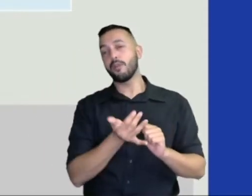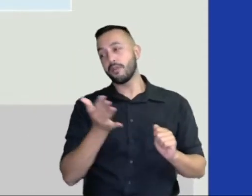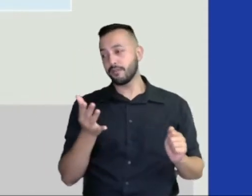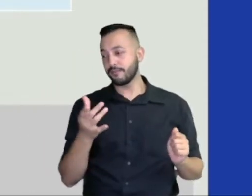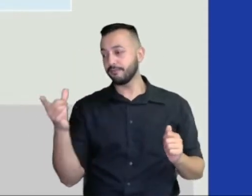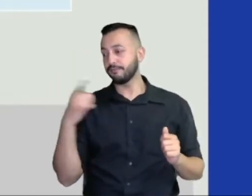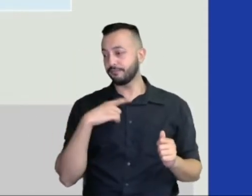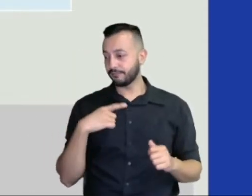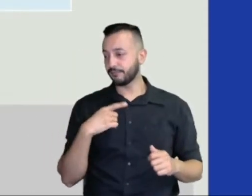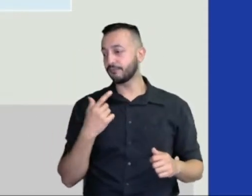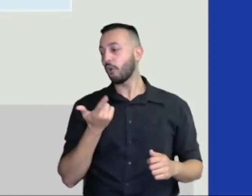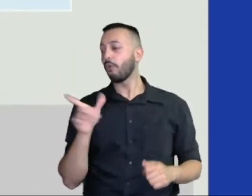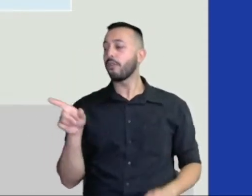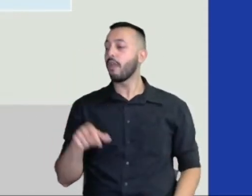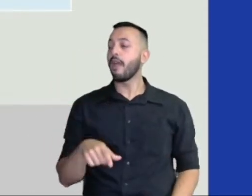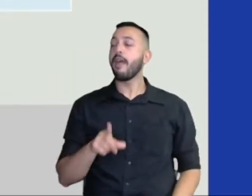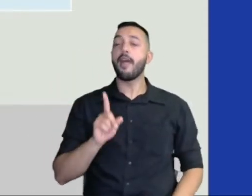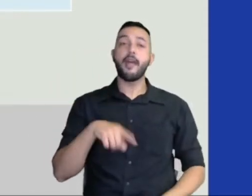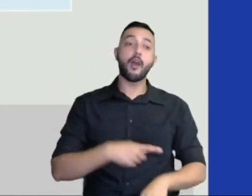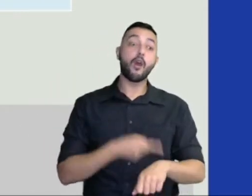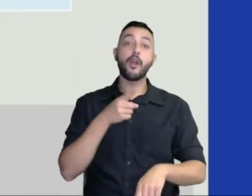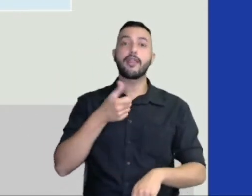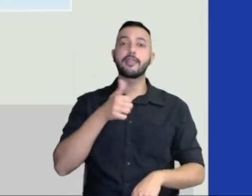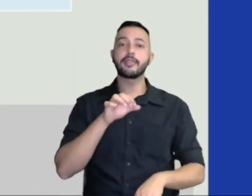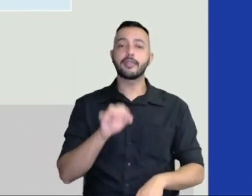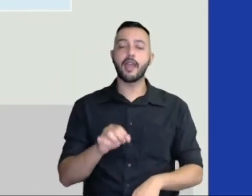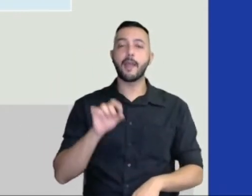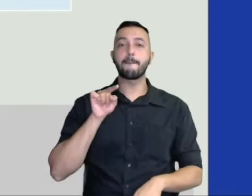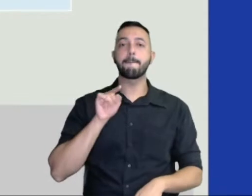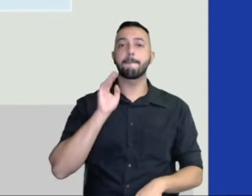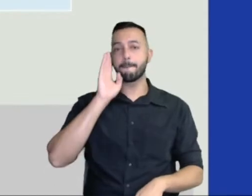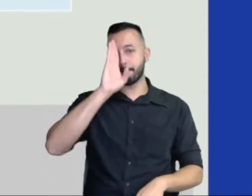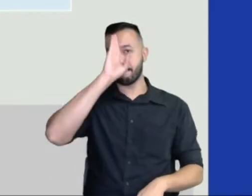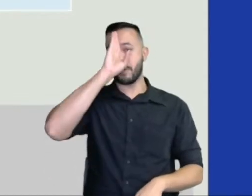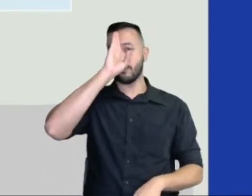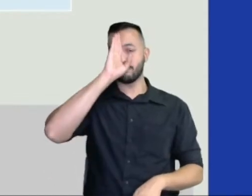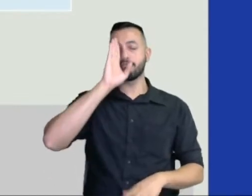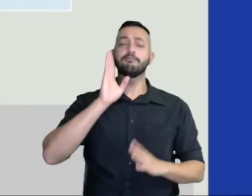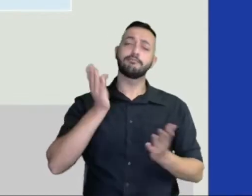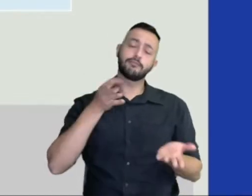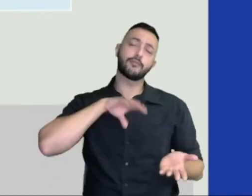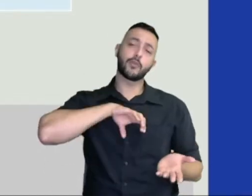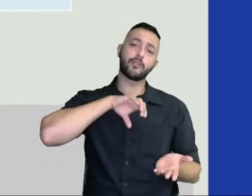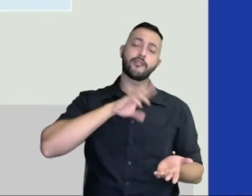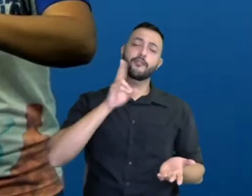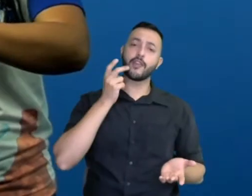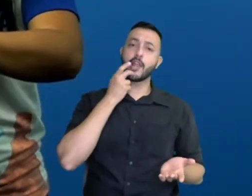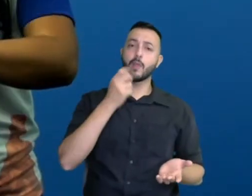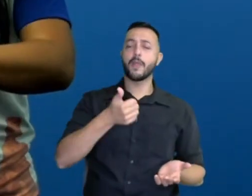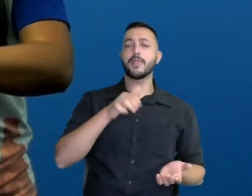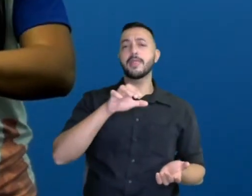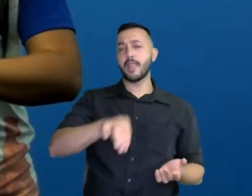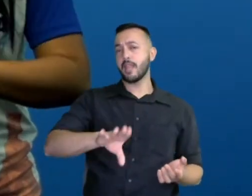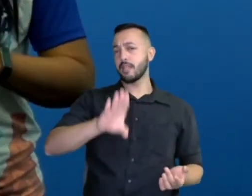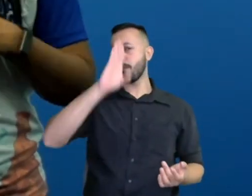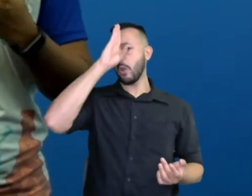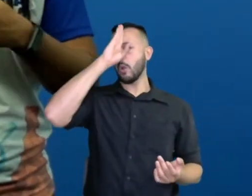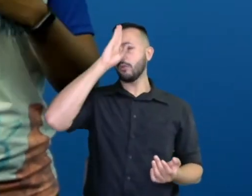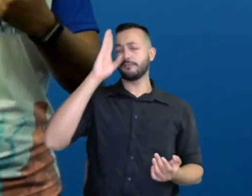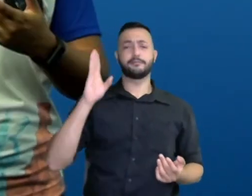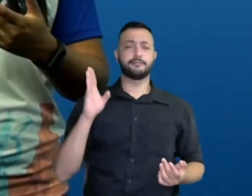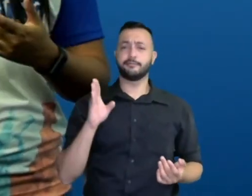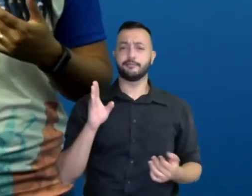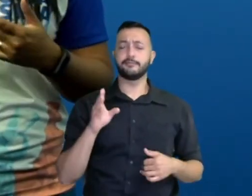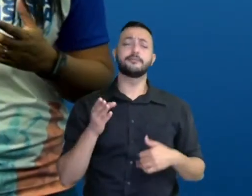las 10 em ponto, são 10 em ponto. Em português, a gente não diz assim, são as 10 em ponto, a